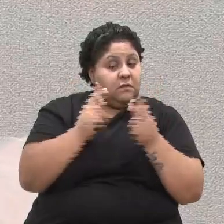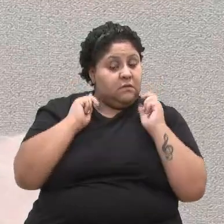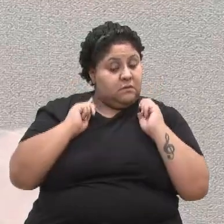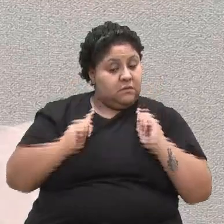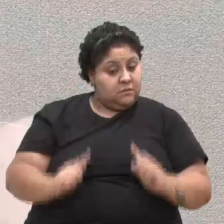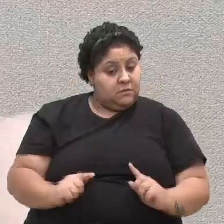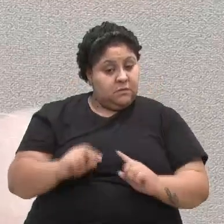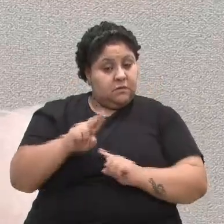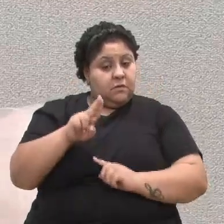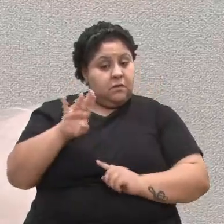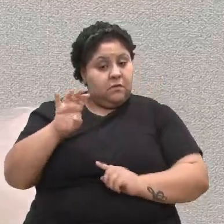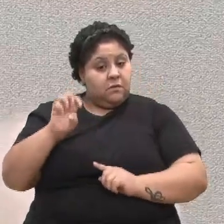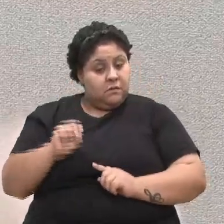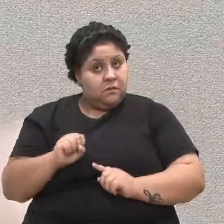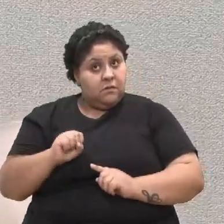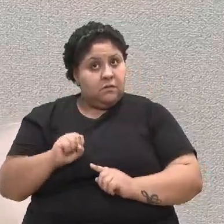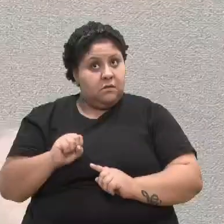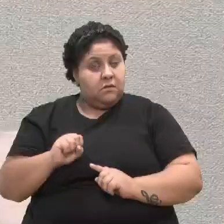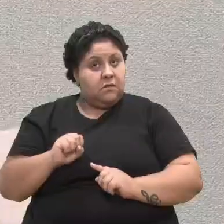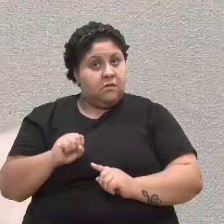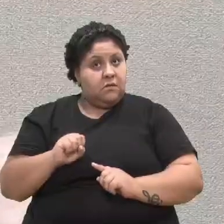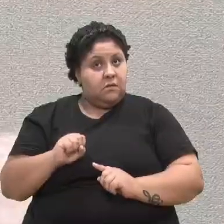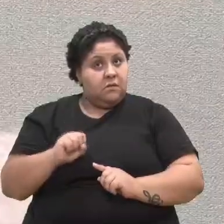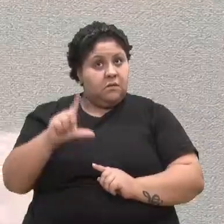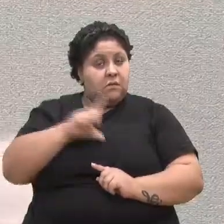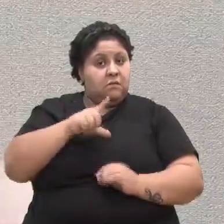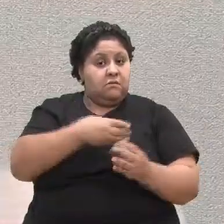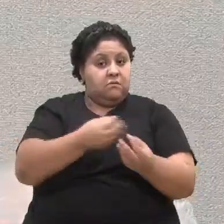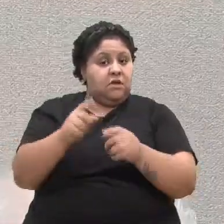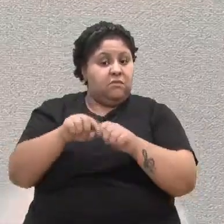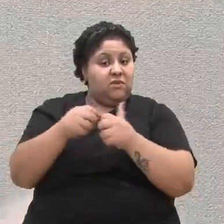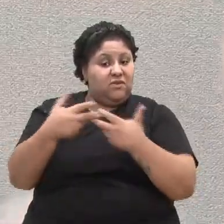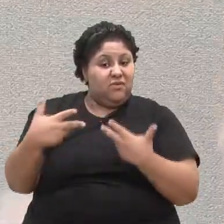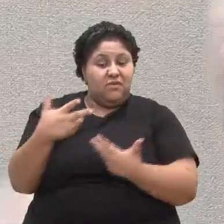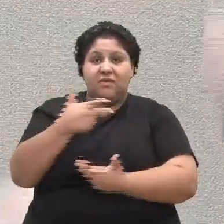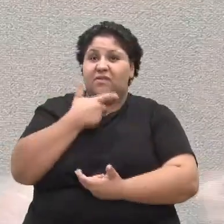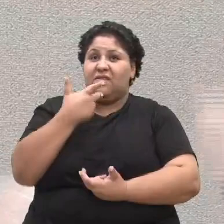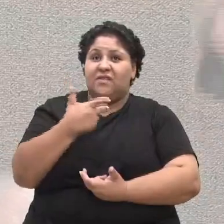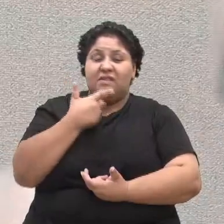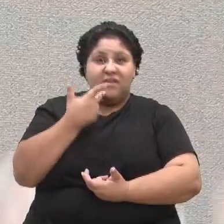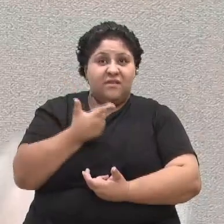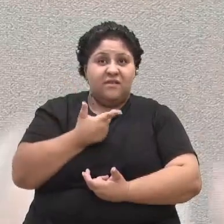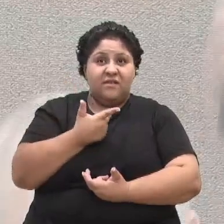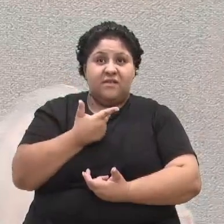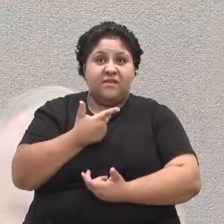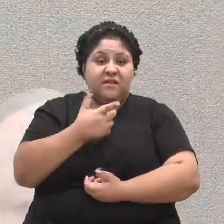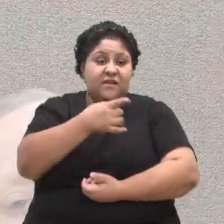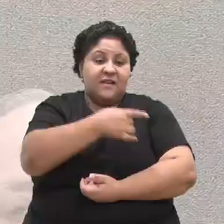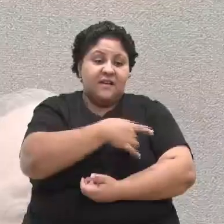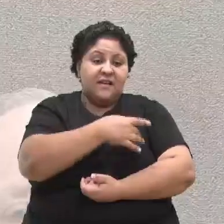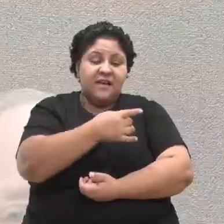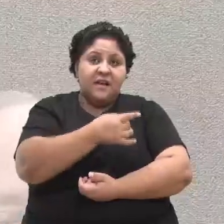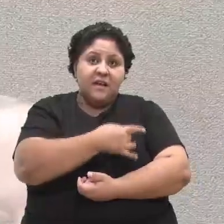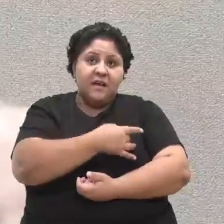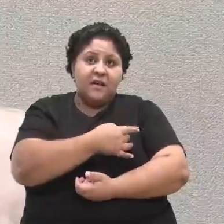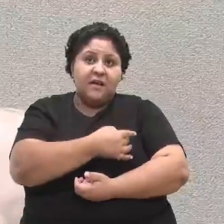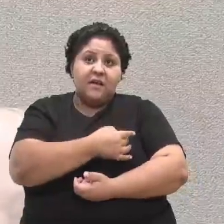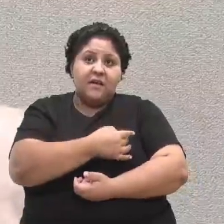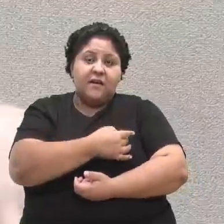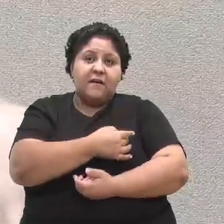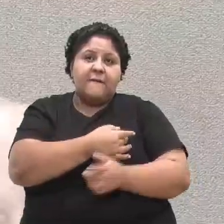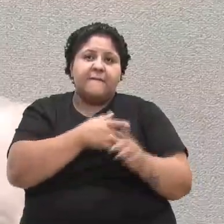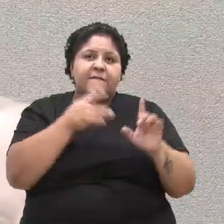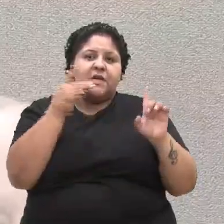de UBSs, os gerentes de UBSs, que têm muitas coisas para falar, não falam de medo por causa do assédio moral,